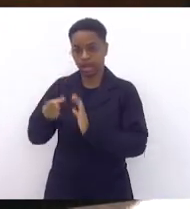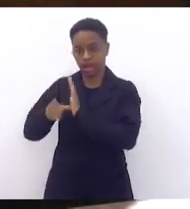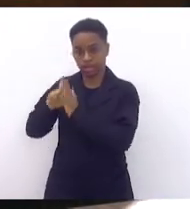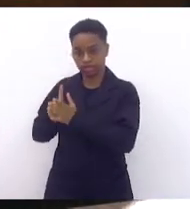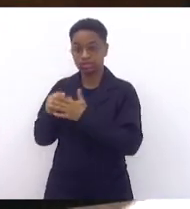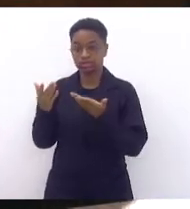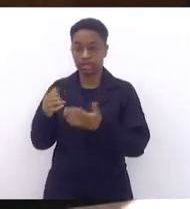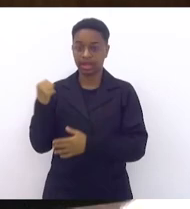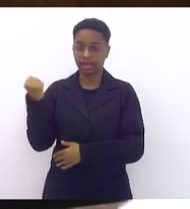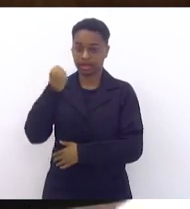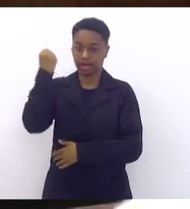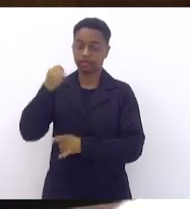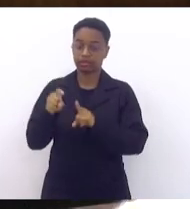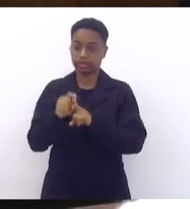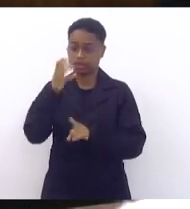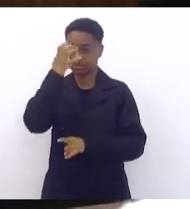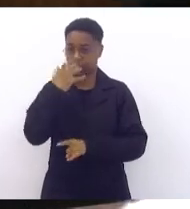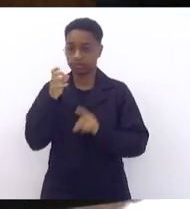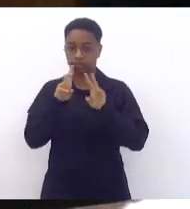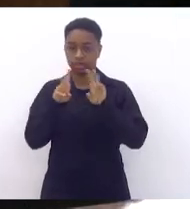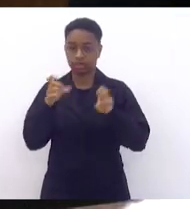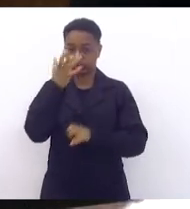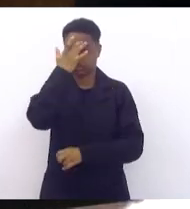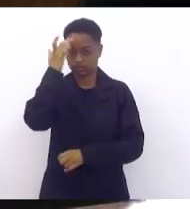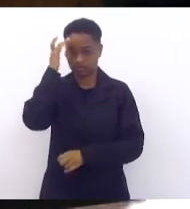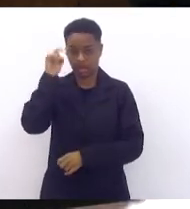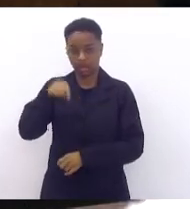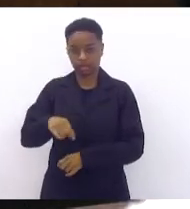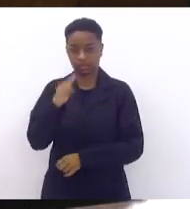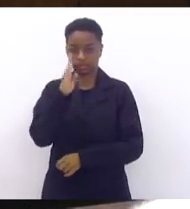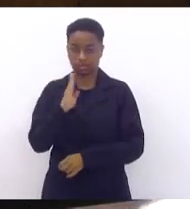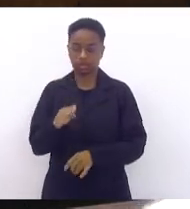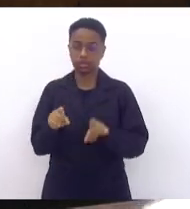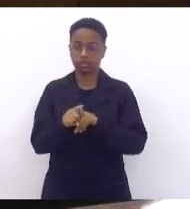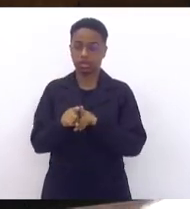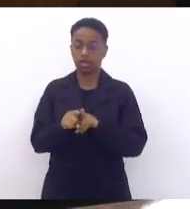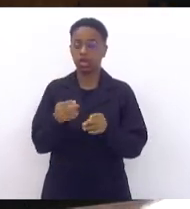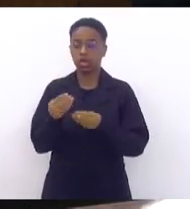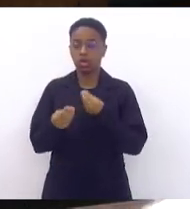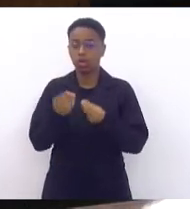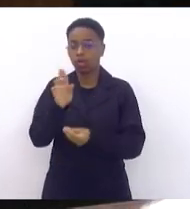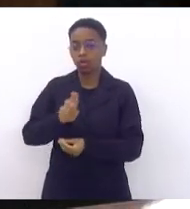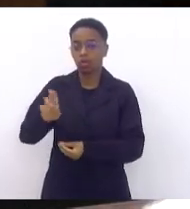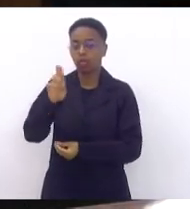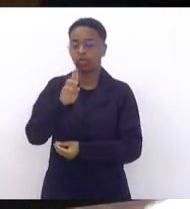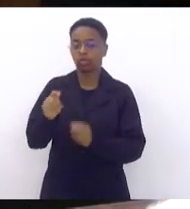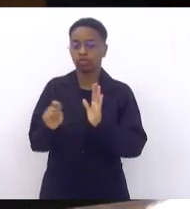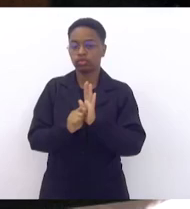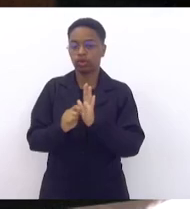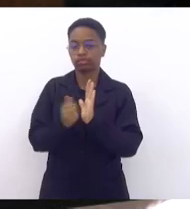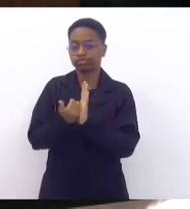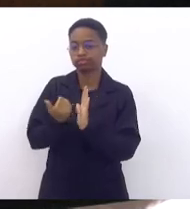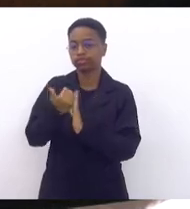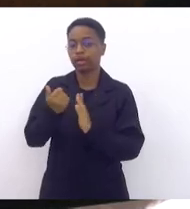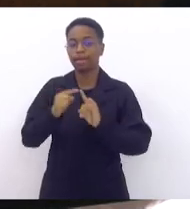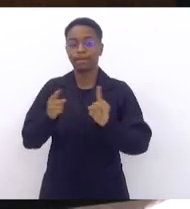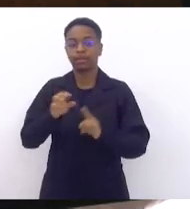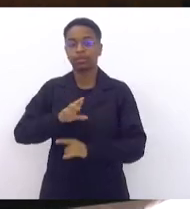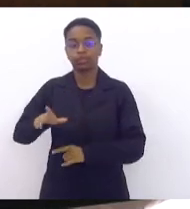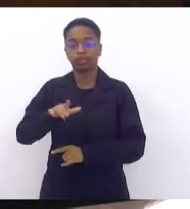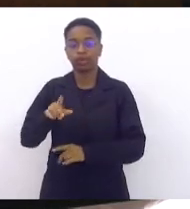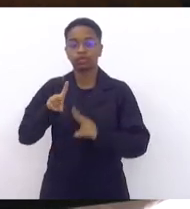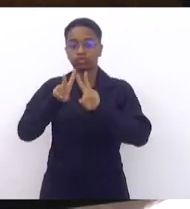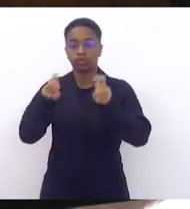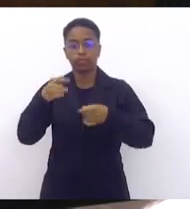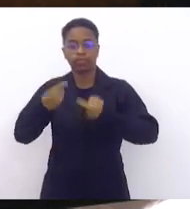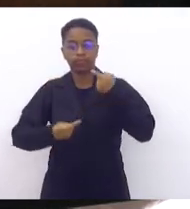muito séria a questão da saúde mental no Brasil, a questão do uso problemático de drogas, mas não é a partir do debate